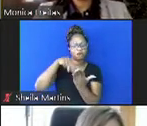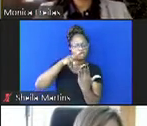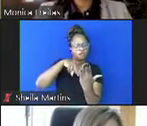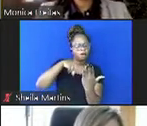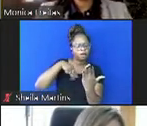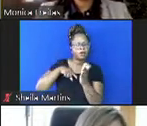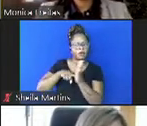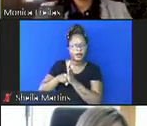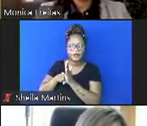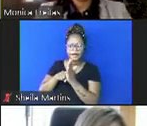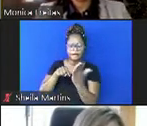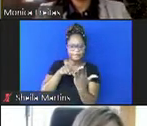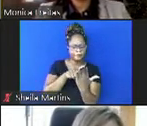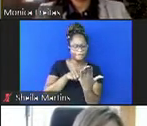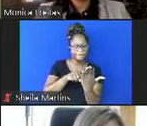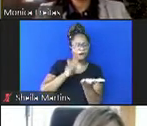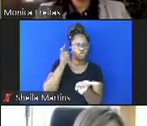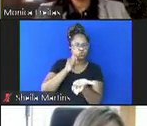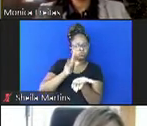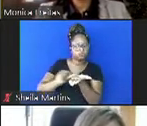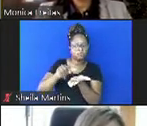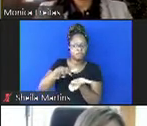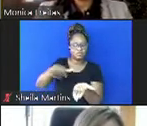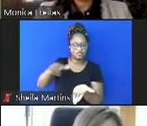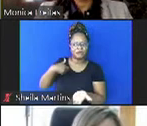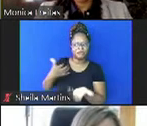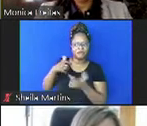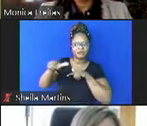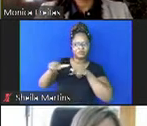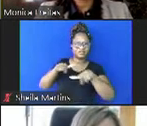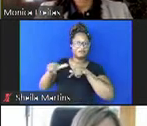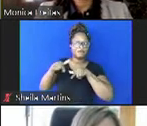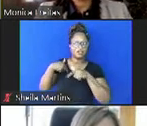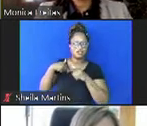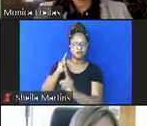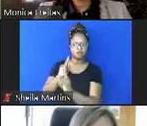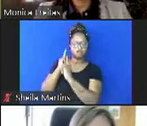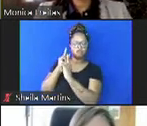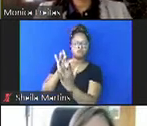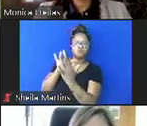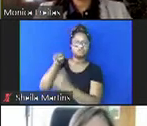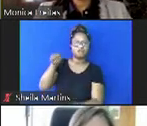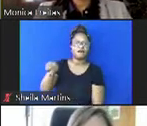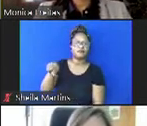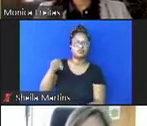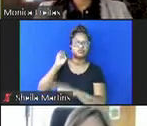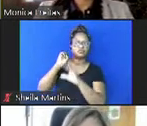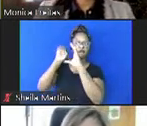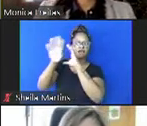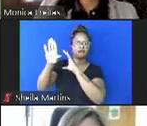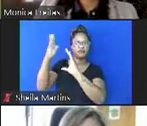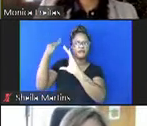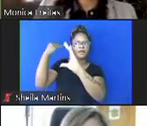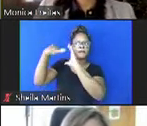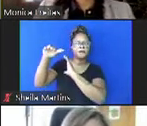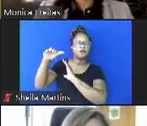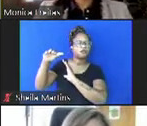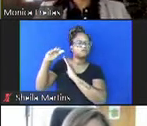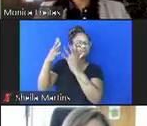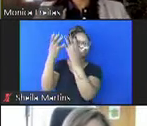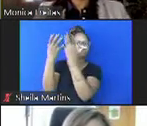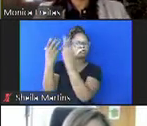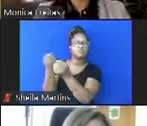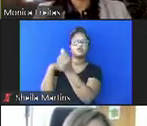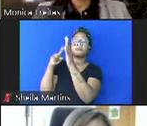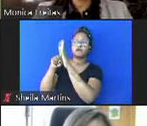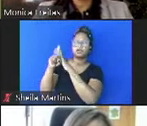pesquisadores de excelência que publicavam na área que eu estava querendo trabalhar, e eu entrei em contato, né? Mandei um e-mail perguntando se